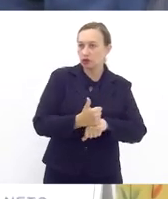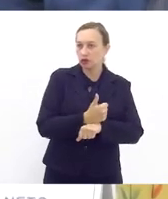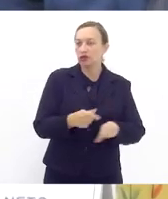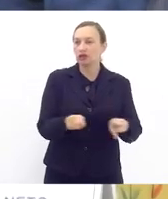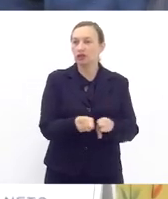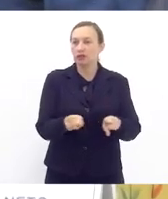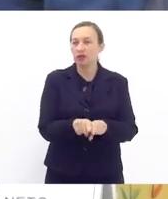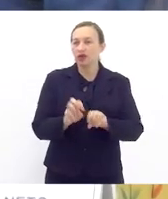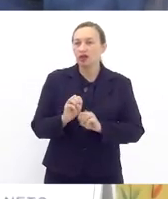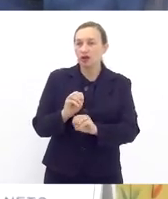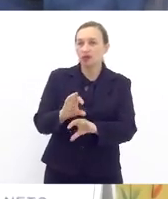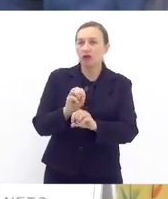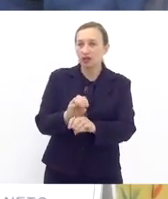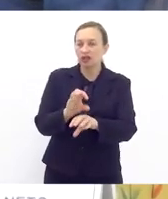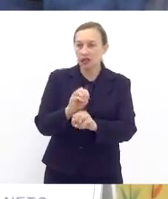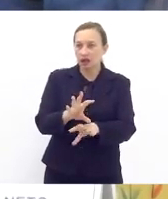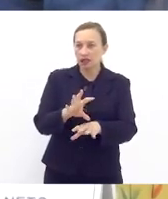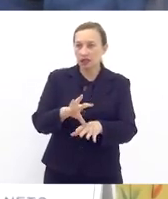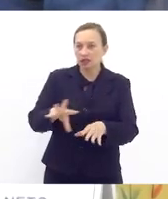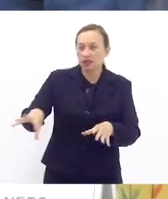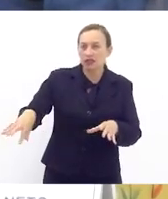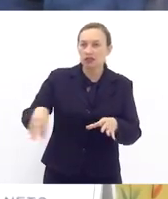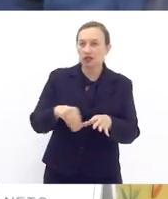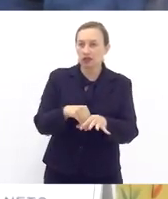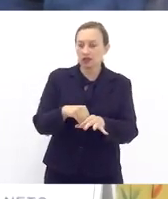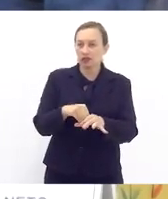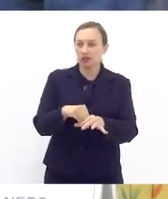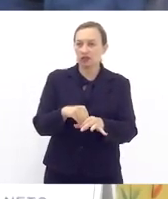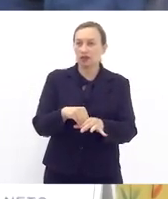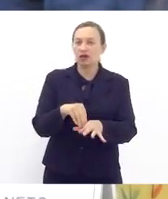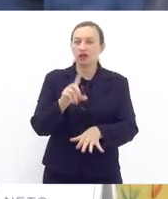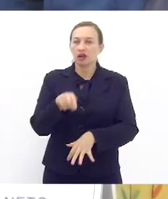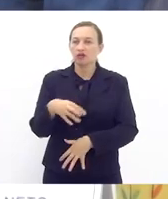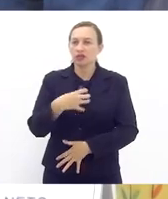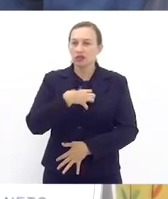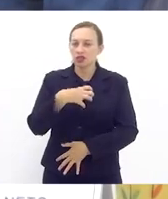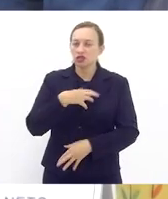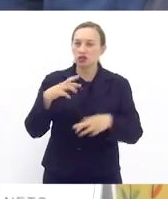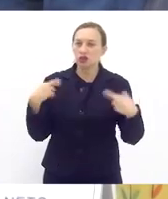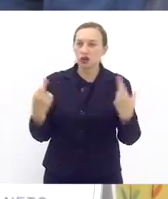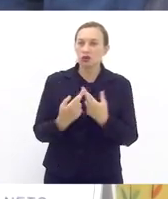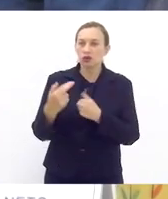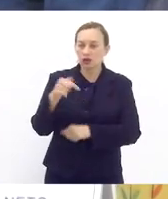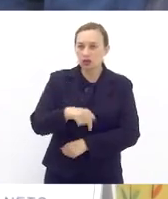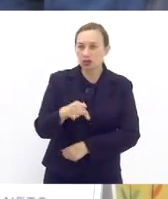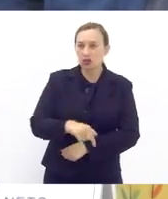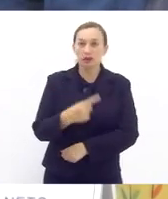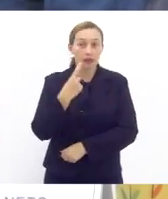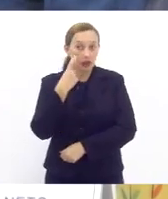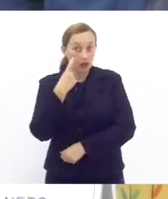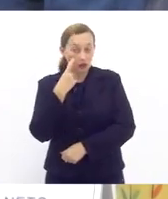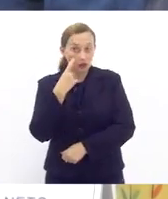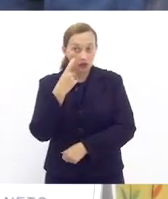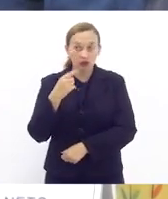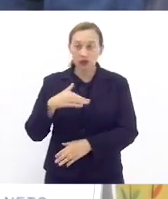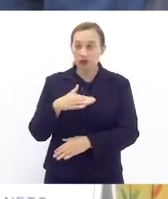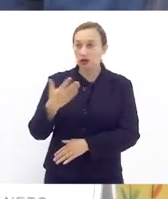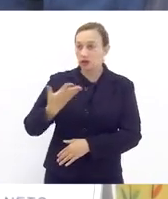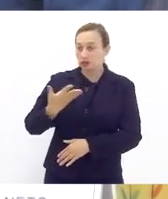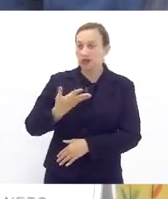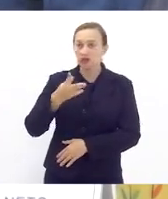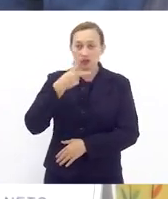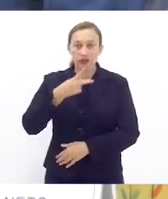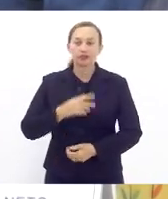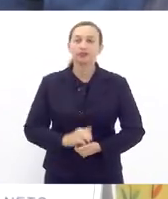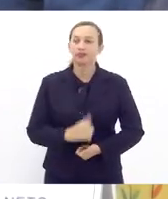efetivamente implementada no chão da escola eu acho que sentido é que nos reúne aqui queria ouvir as colegas e os colegas